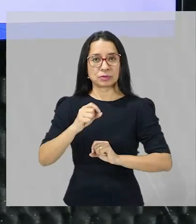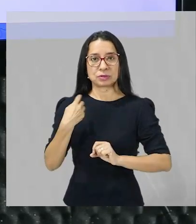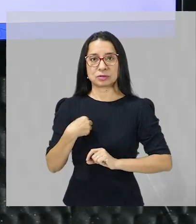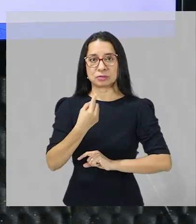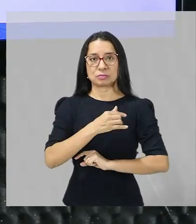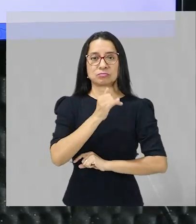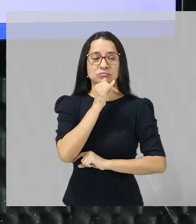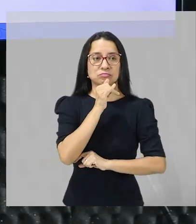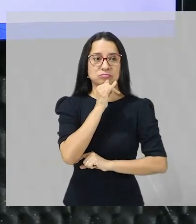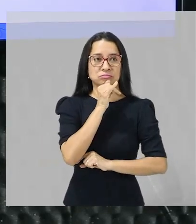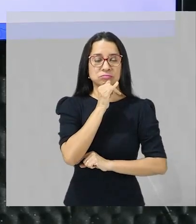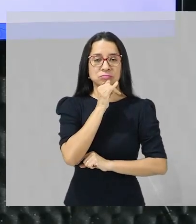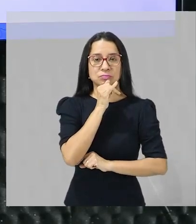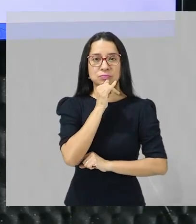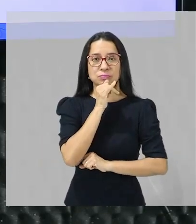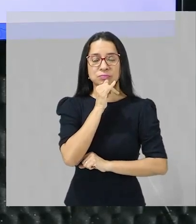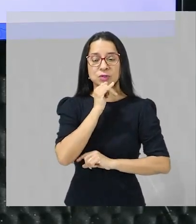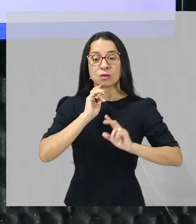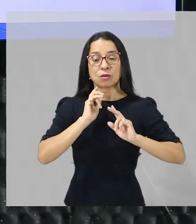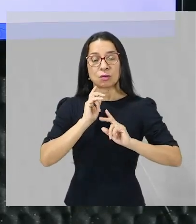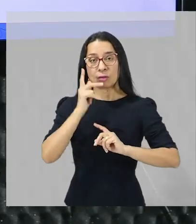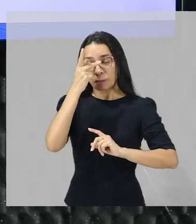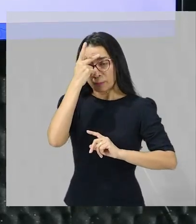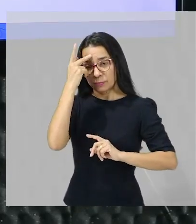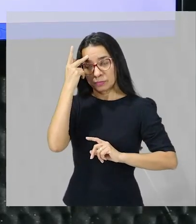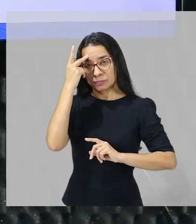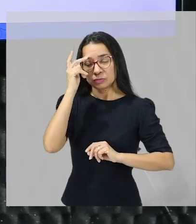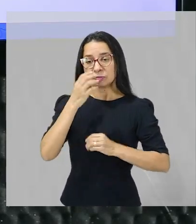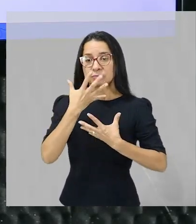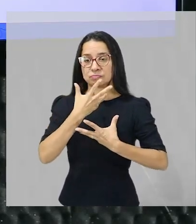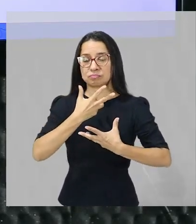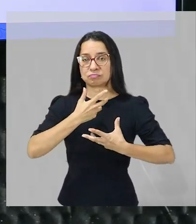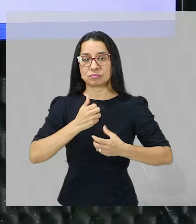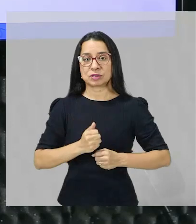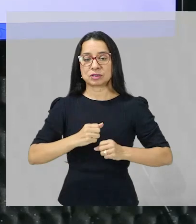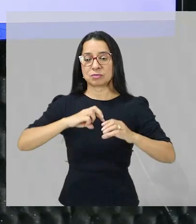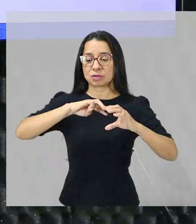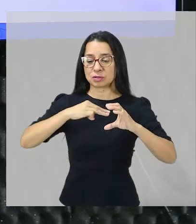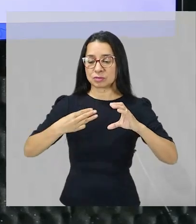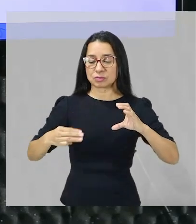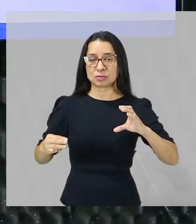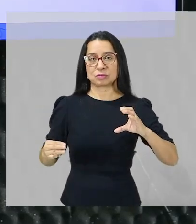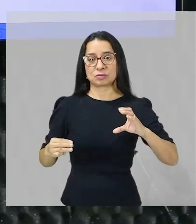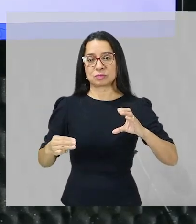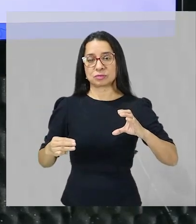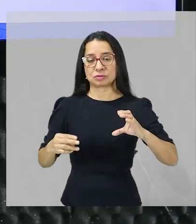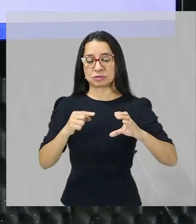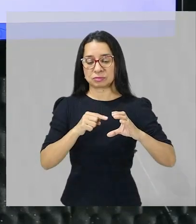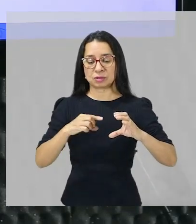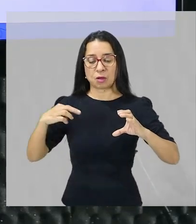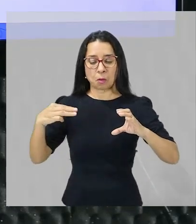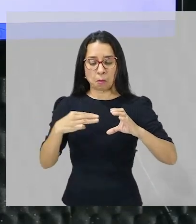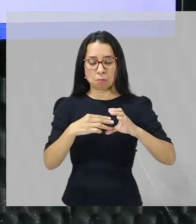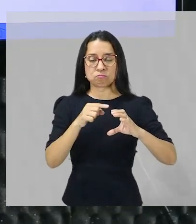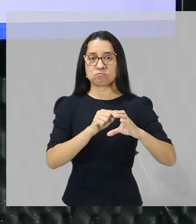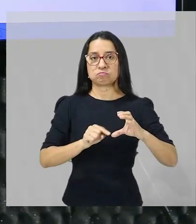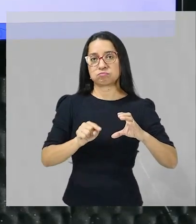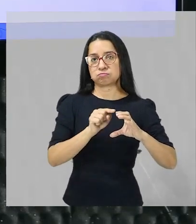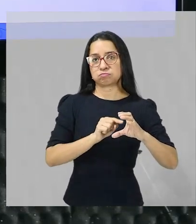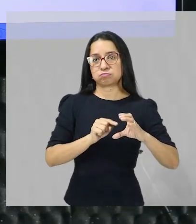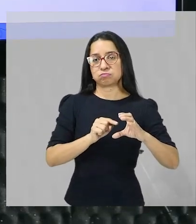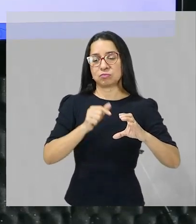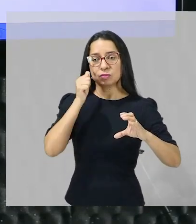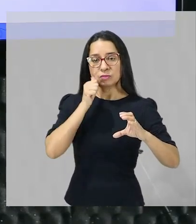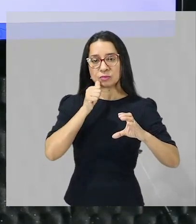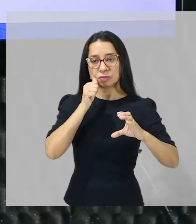por exemplo, nós seres humanos, nós recebemos as mitocôndrias das células do indivíduo feminino,